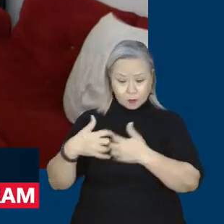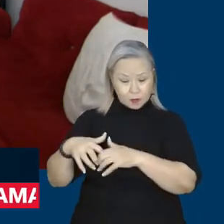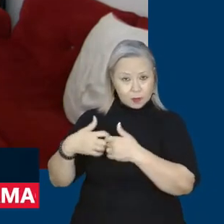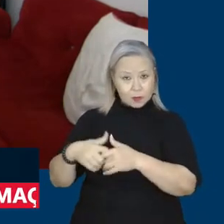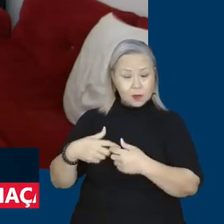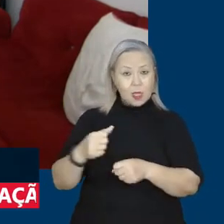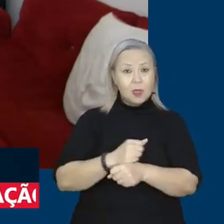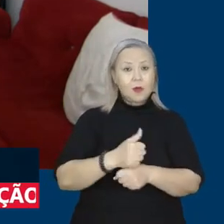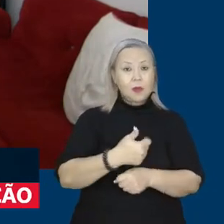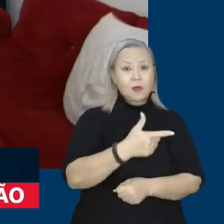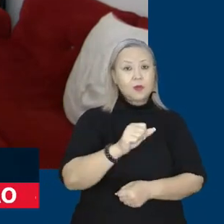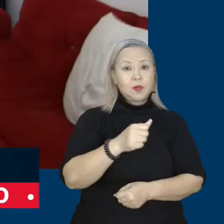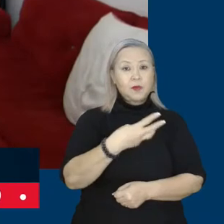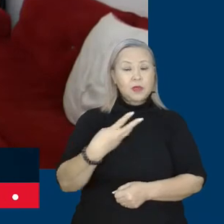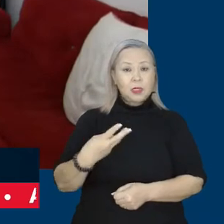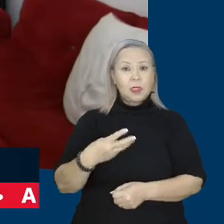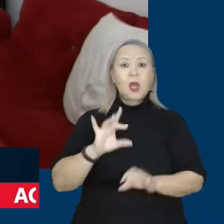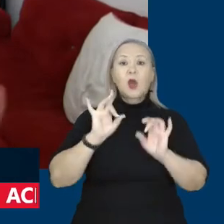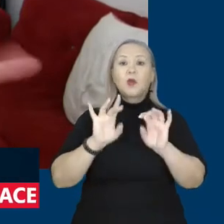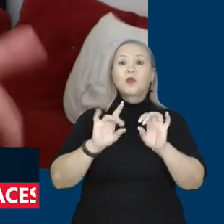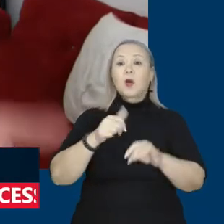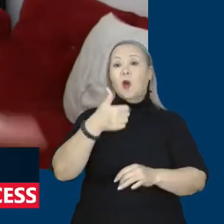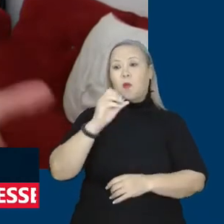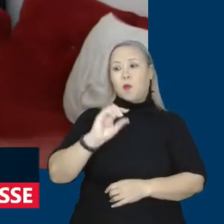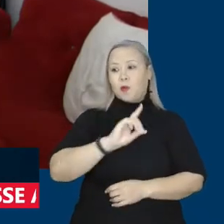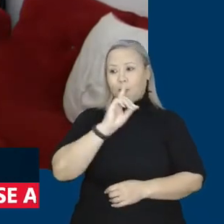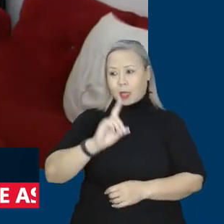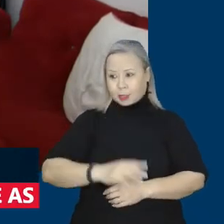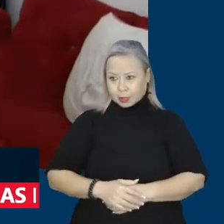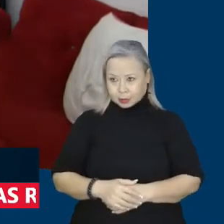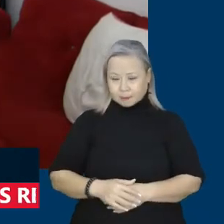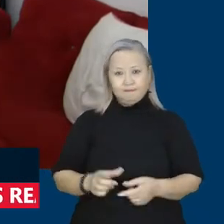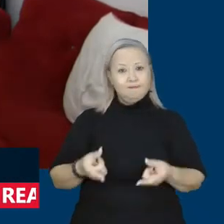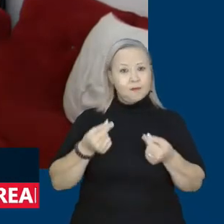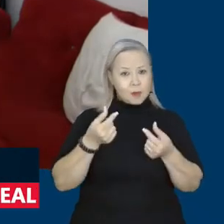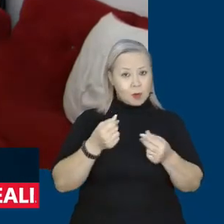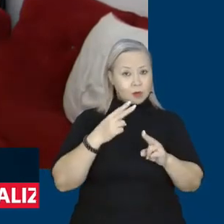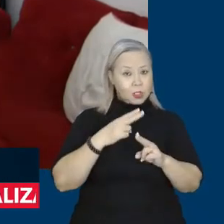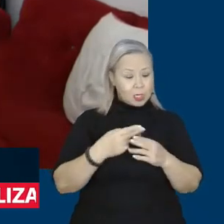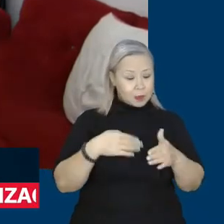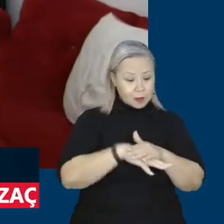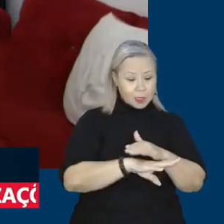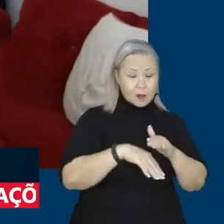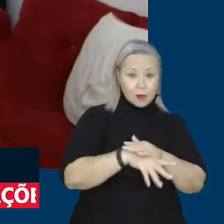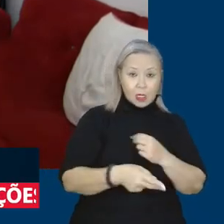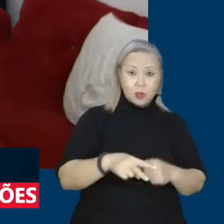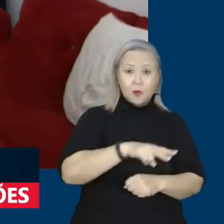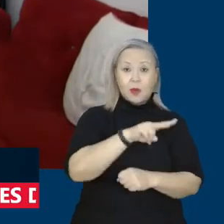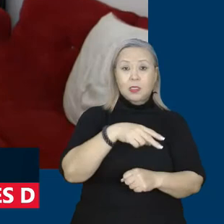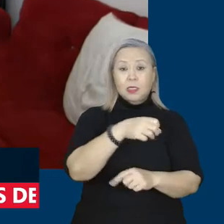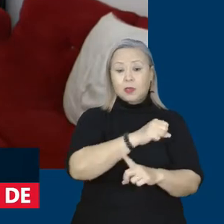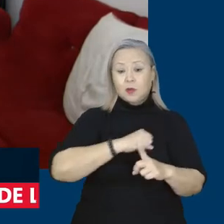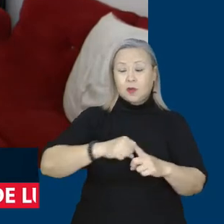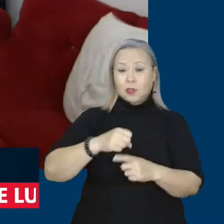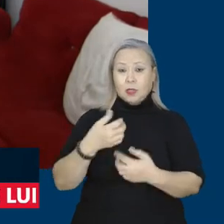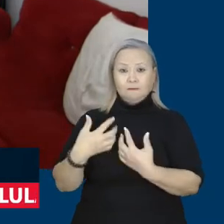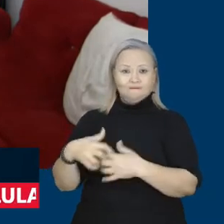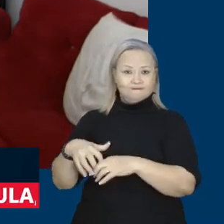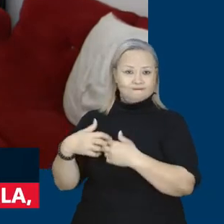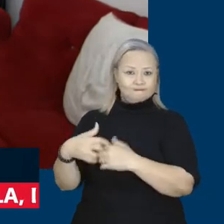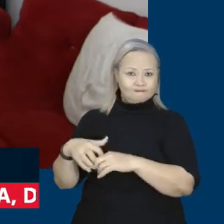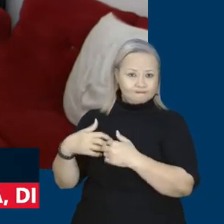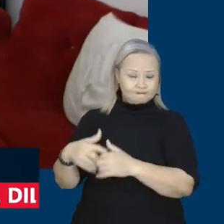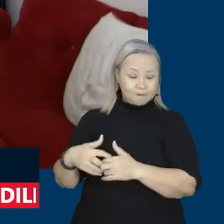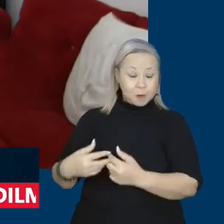2023 por apenas 10 dias esse é o dinheiro que tem caixa para assistência social funcionar mas